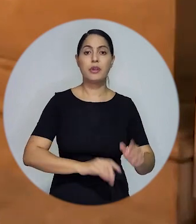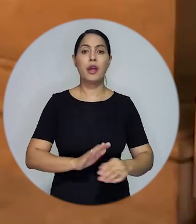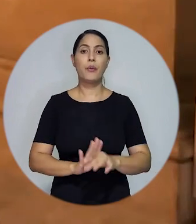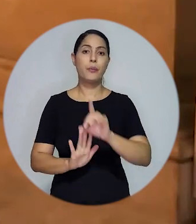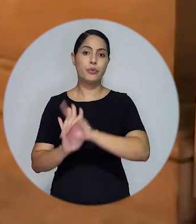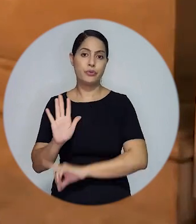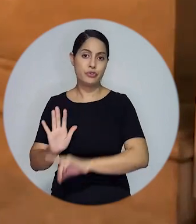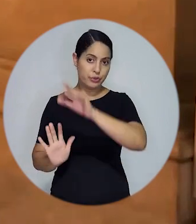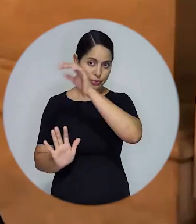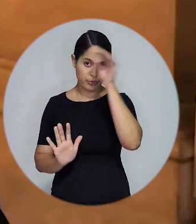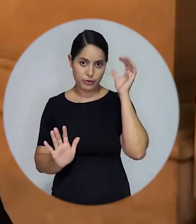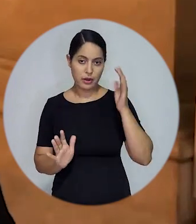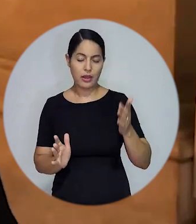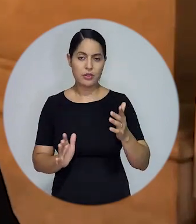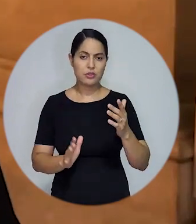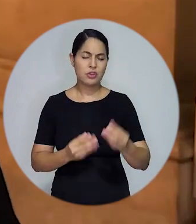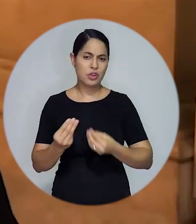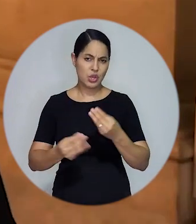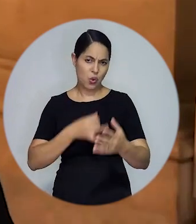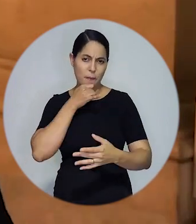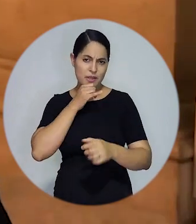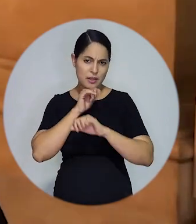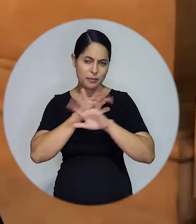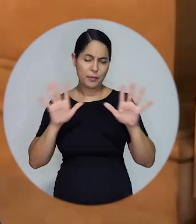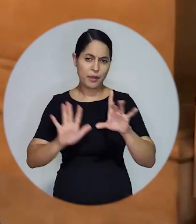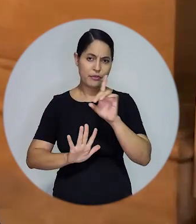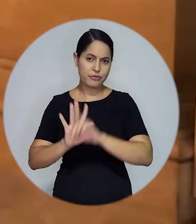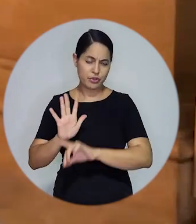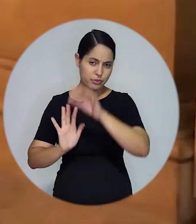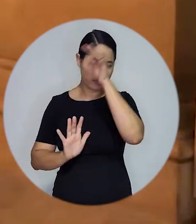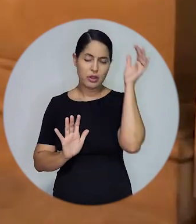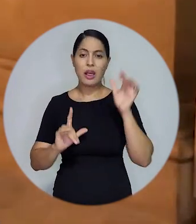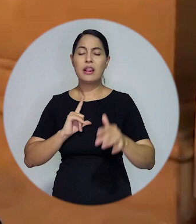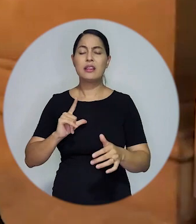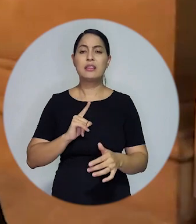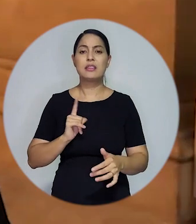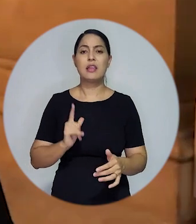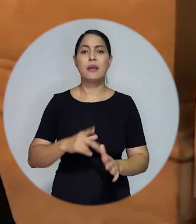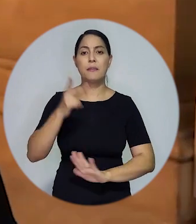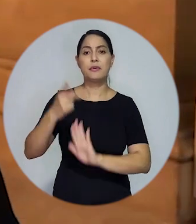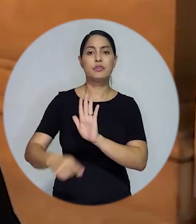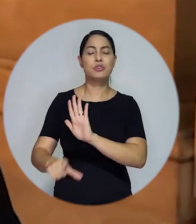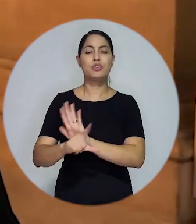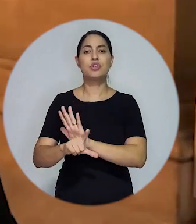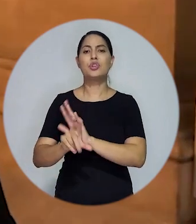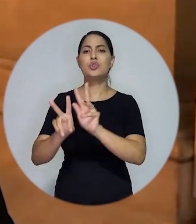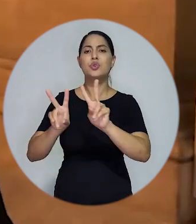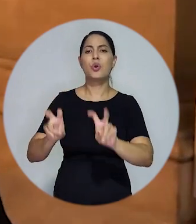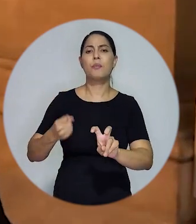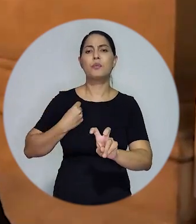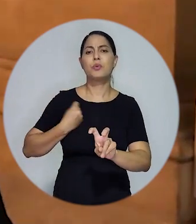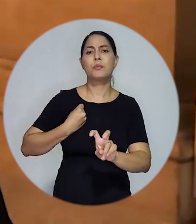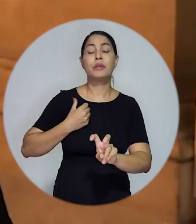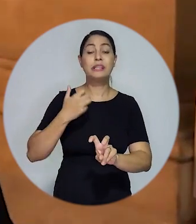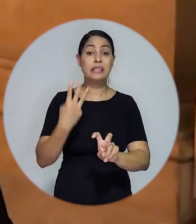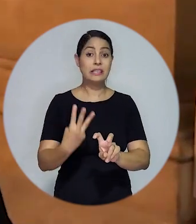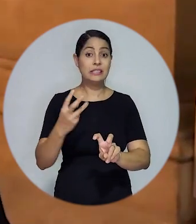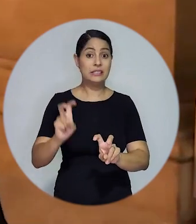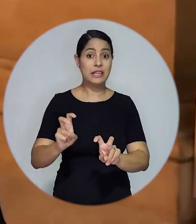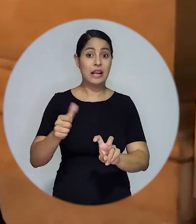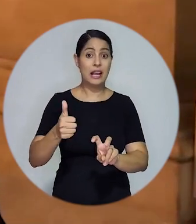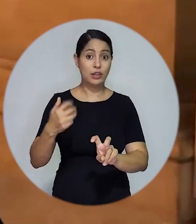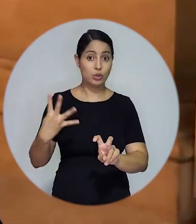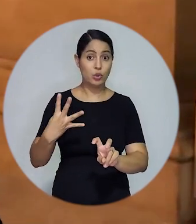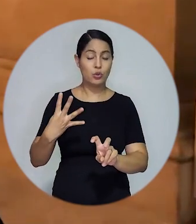direito tributário ao direito consumidor. E no direito consumidor, eu gostaria de falar sobre um projeto de lei, o projeto de lei 3514